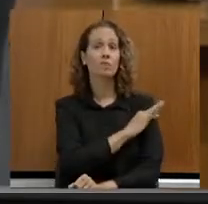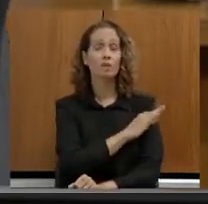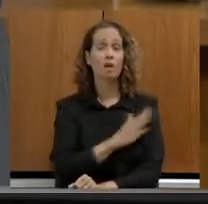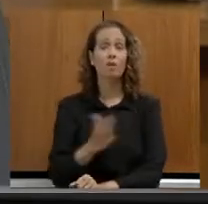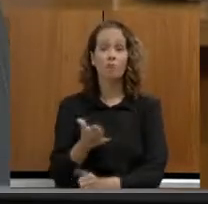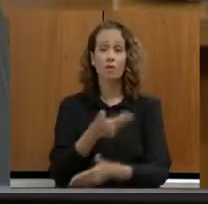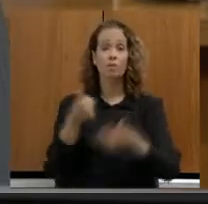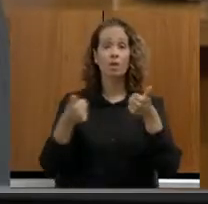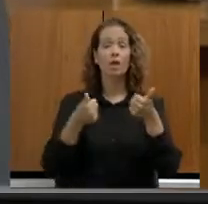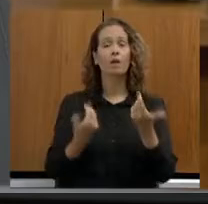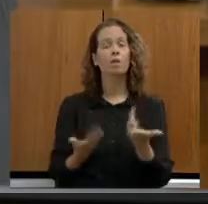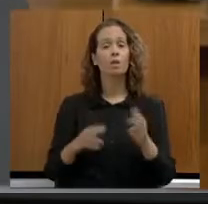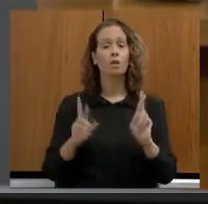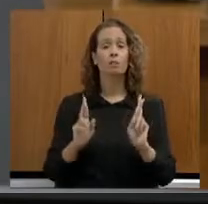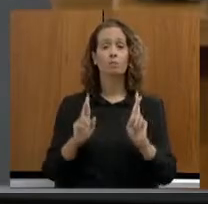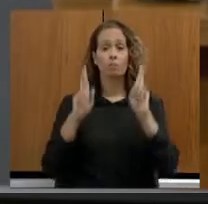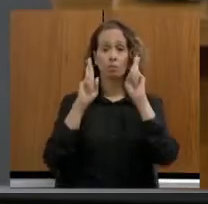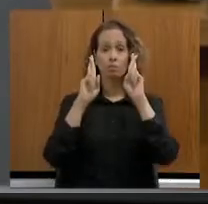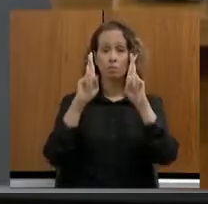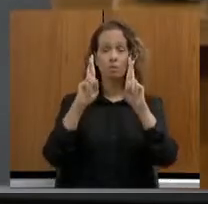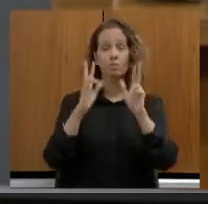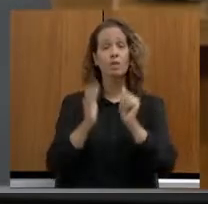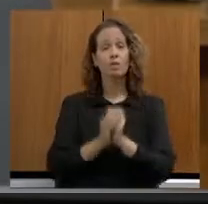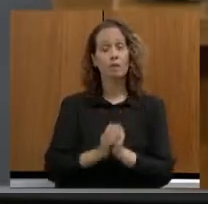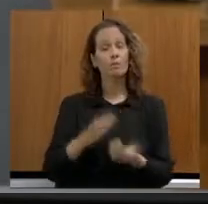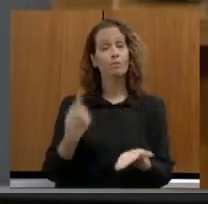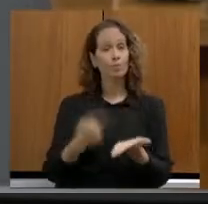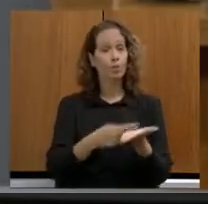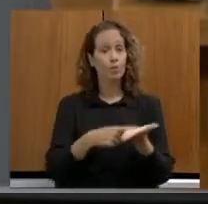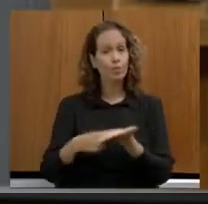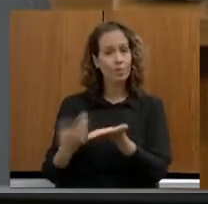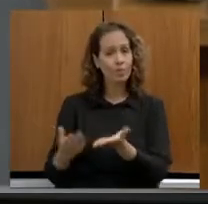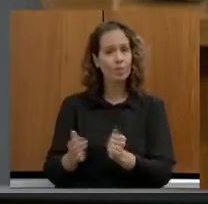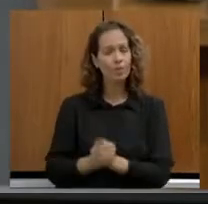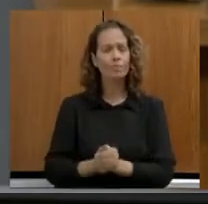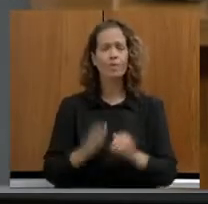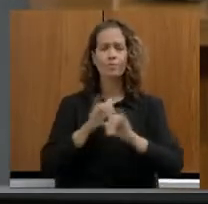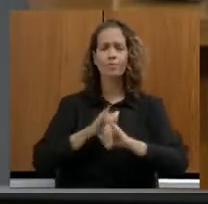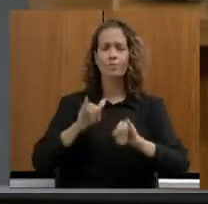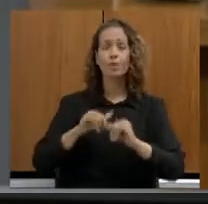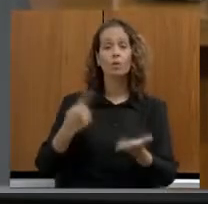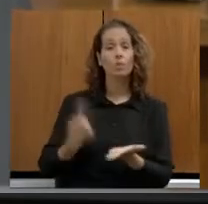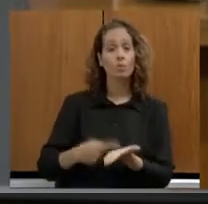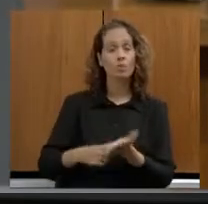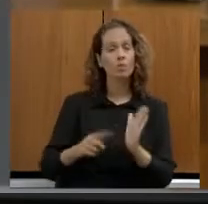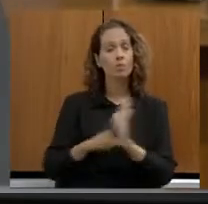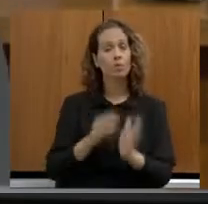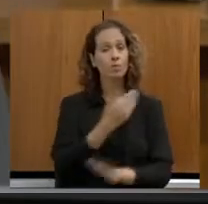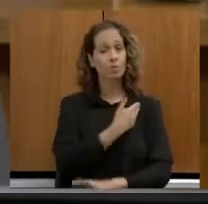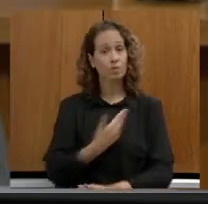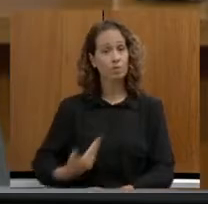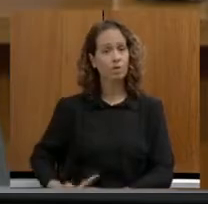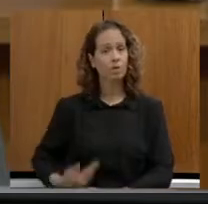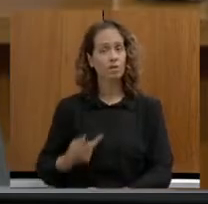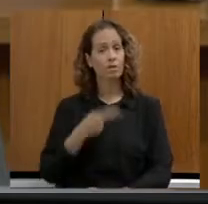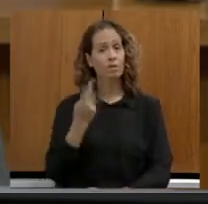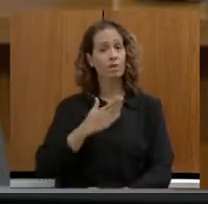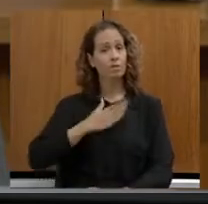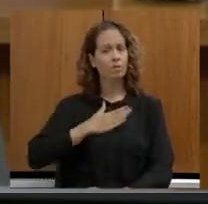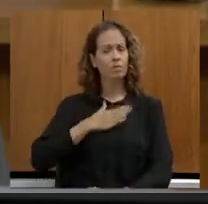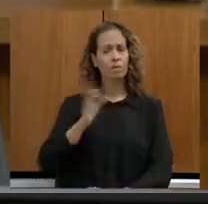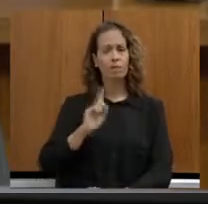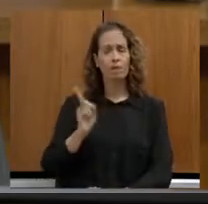honrar os seus compromissos né é atualmente o que eu posso lhe dizer como compromisso do governo e nem falo isso por mim